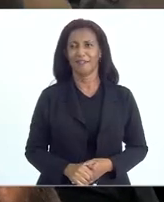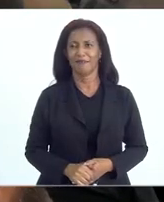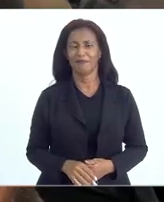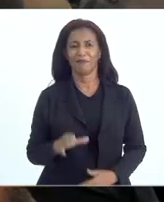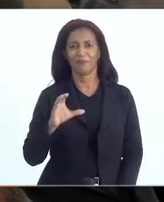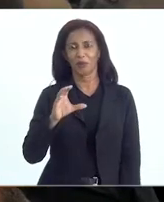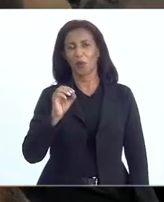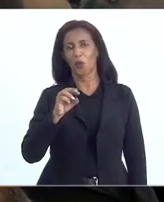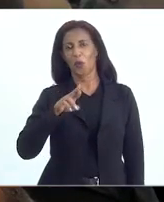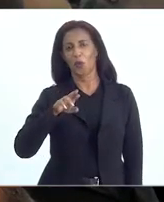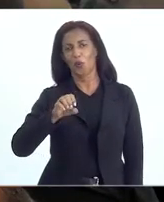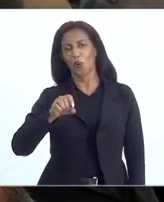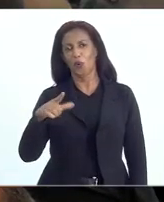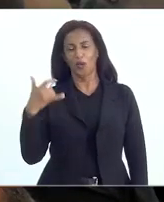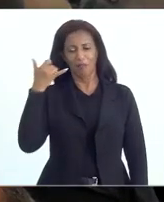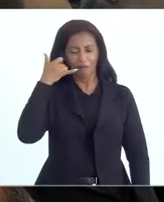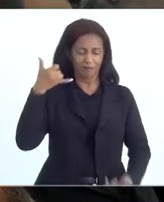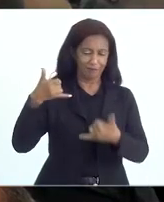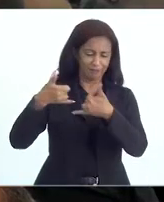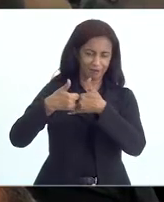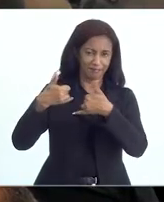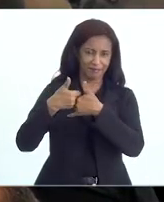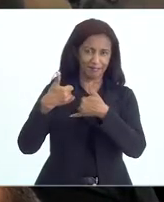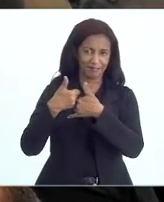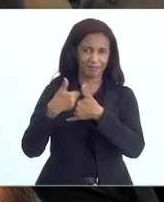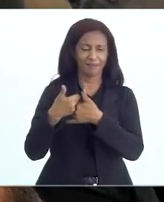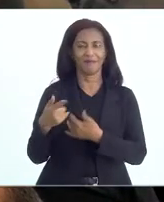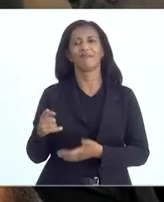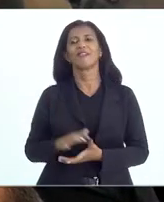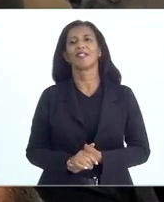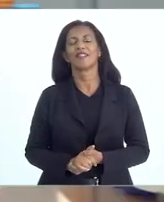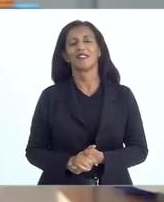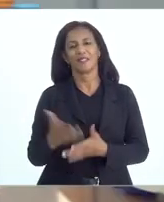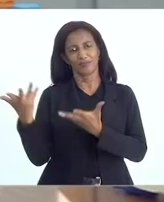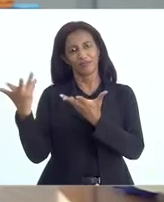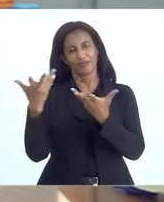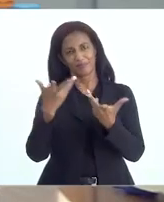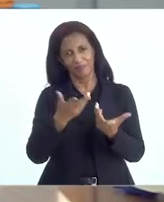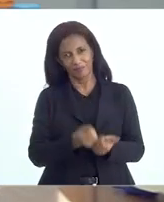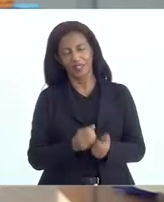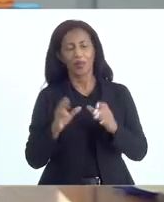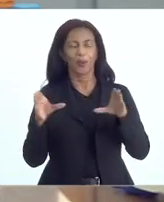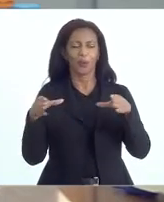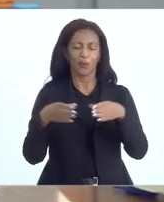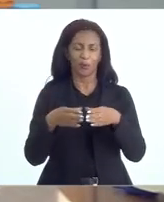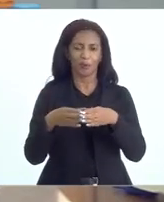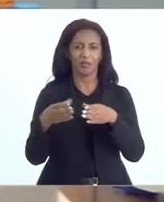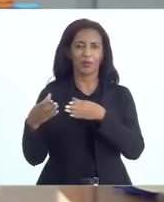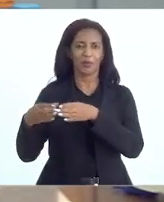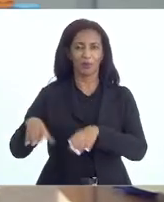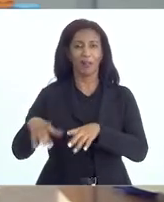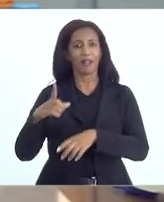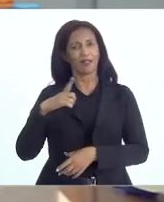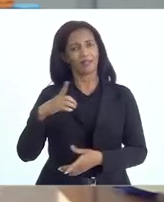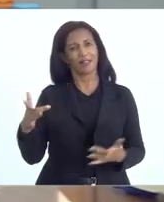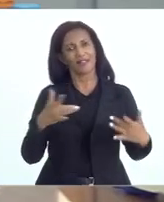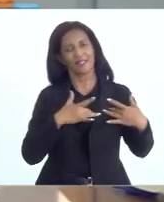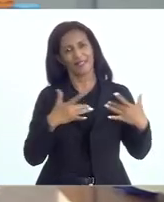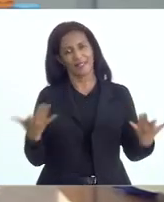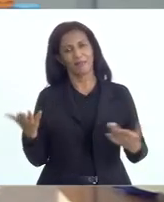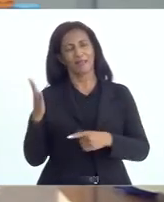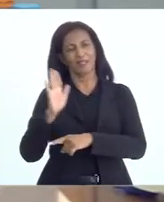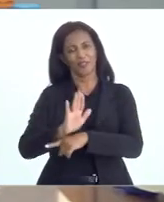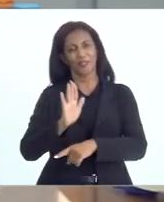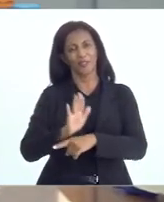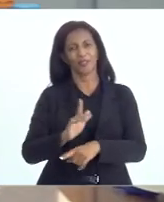ligou para o painel meu que oro Coronel Morais que o receberam lá então a comissão de concurso Coronel Leandro também tem essa sensibilidade